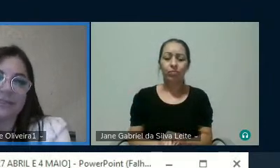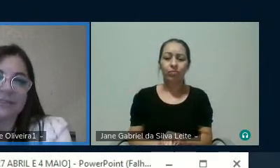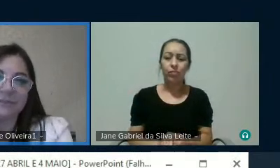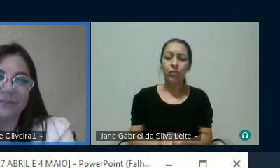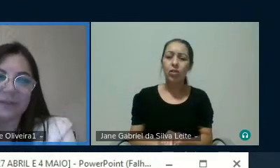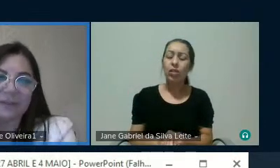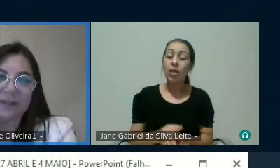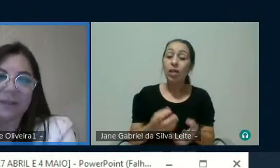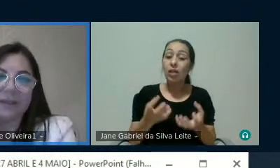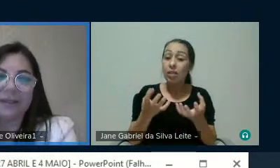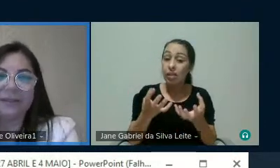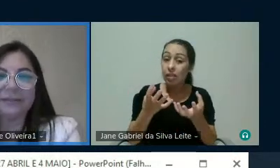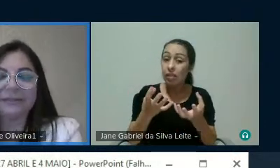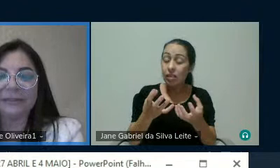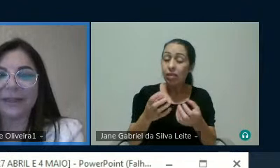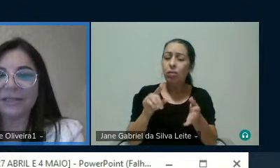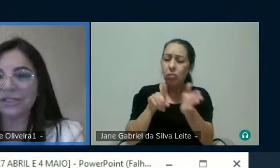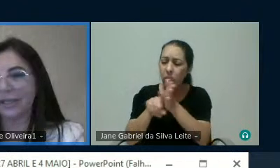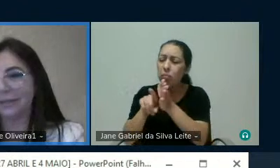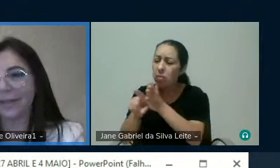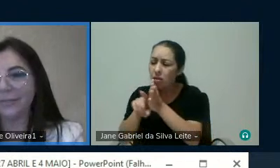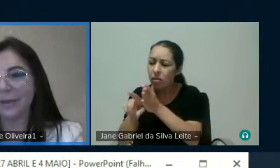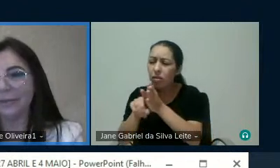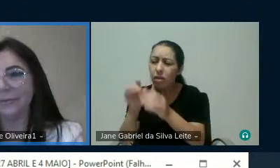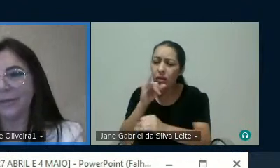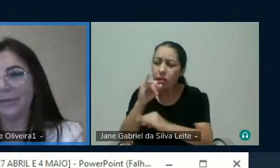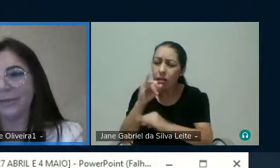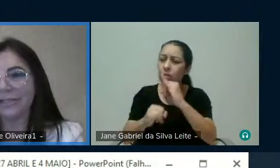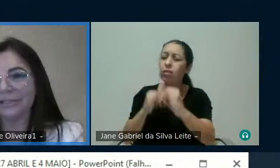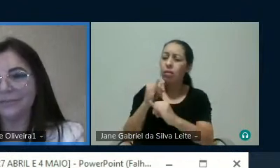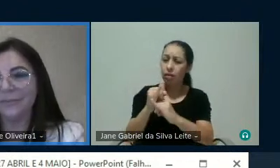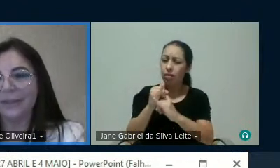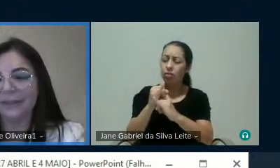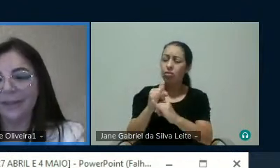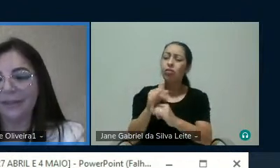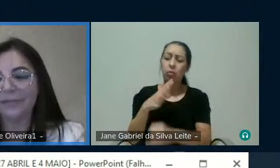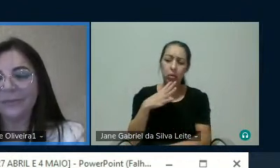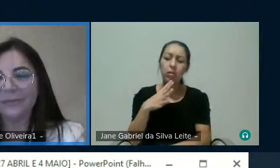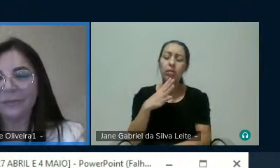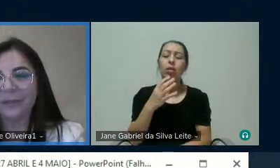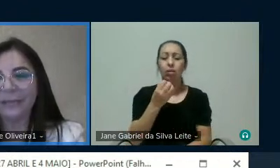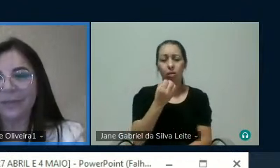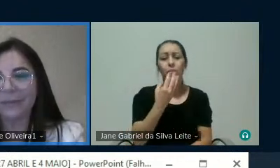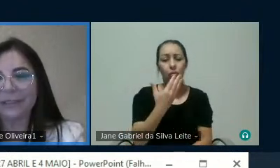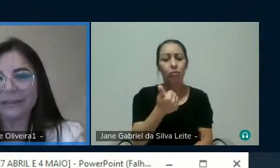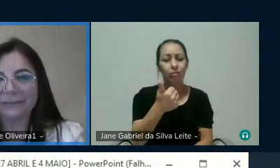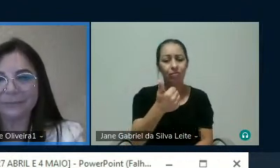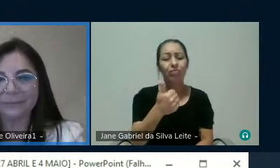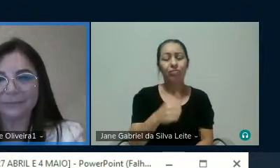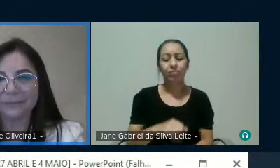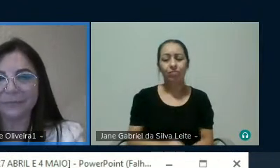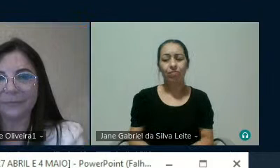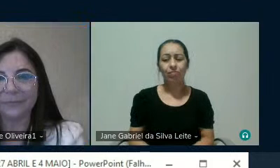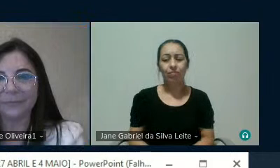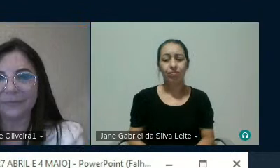uma pesquisa na internet, já darem uma olhadinha, vale muito a pena, é bem